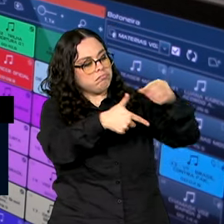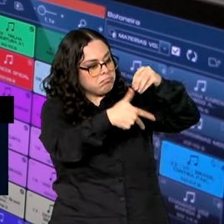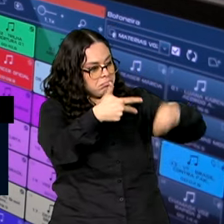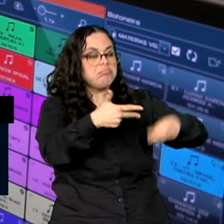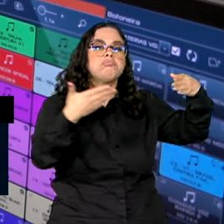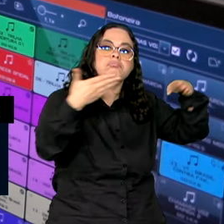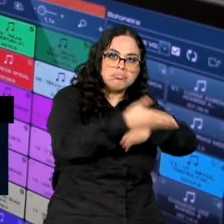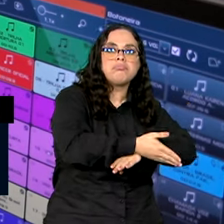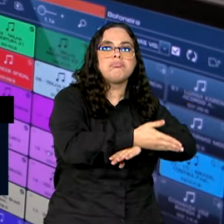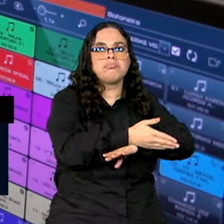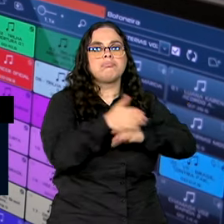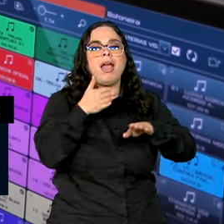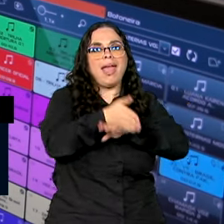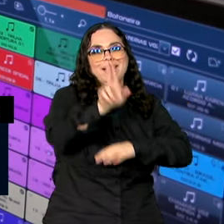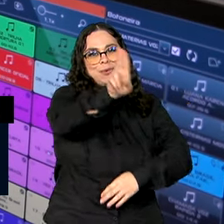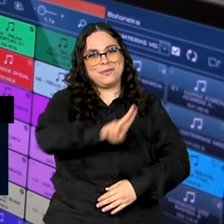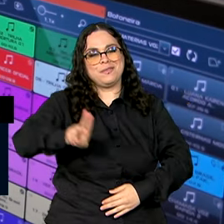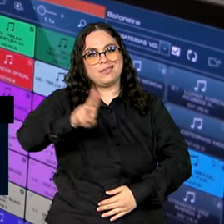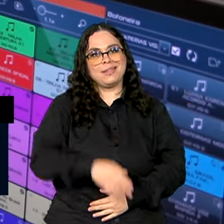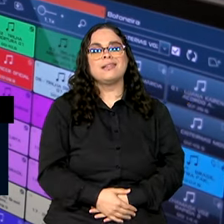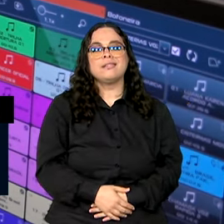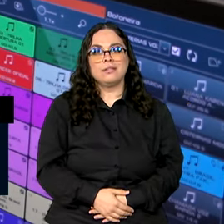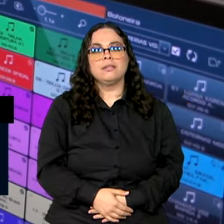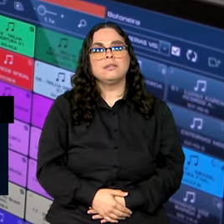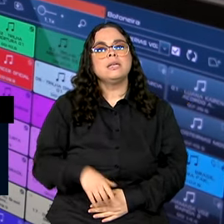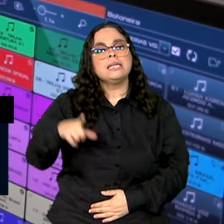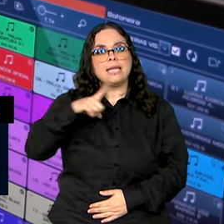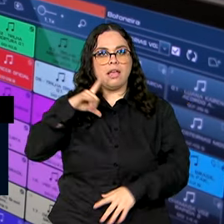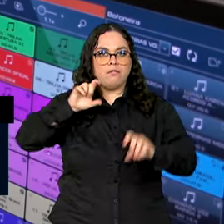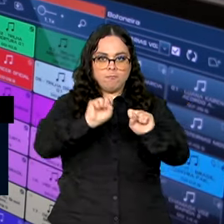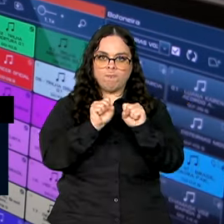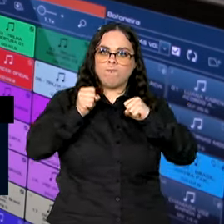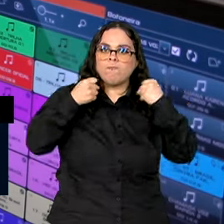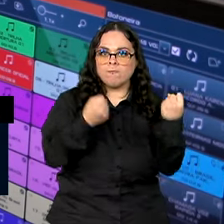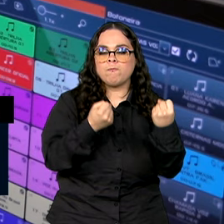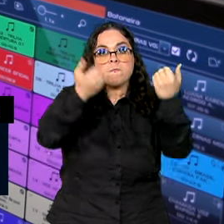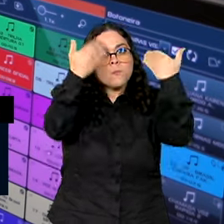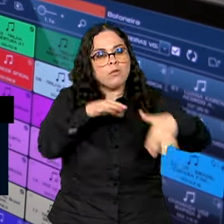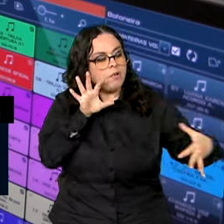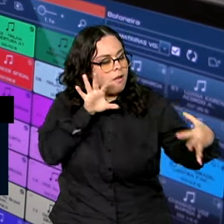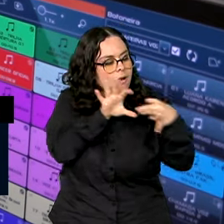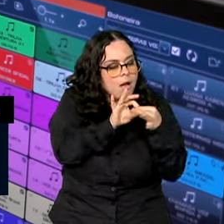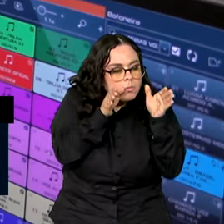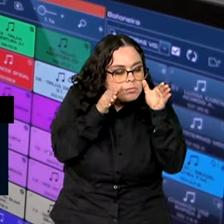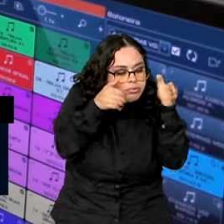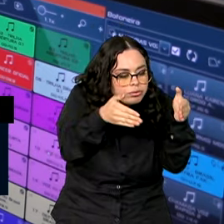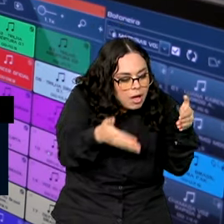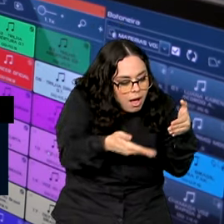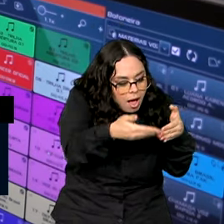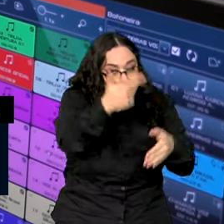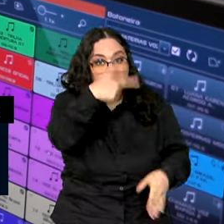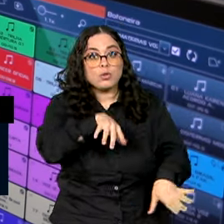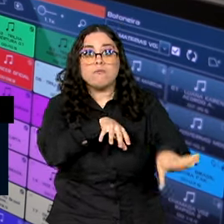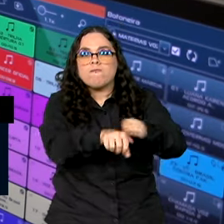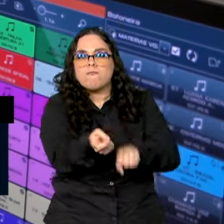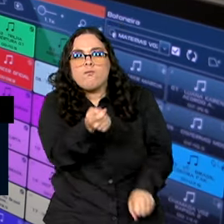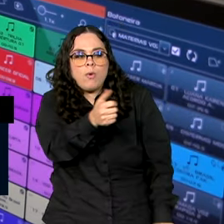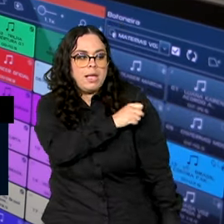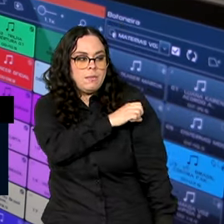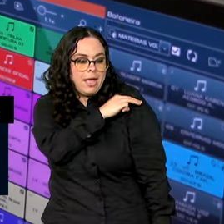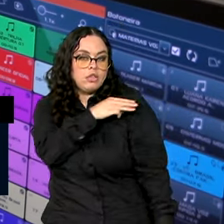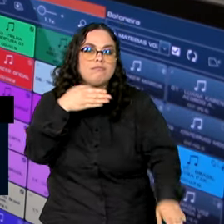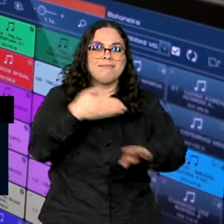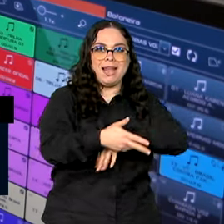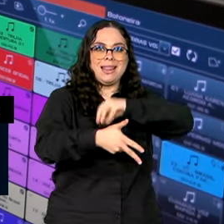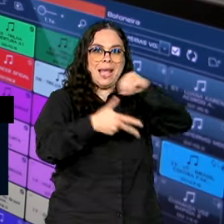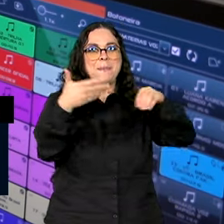ingresso na educação superior então houve um esforço concentrado para trazer aquele que tá concluindo o ensino médio para a participação no